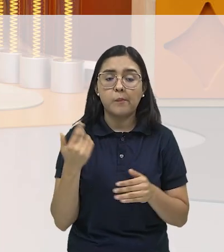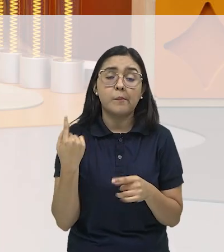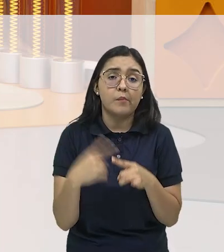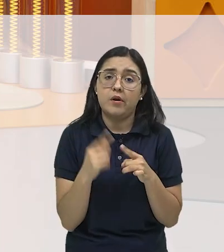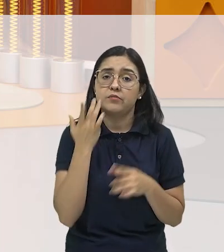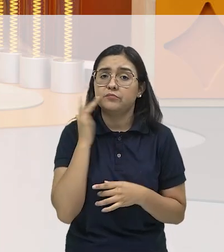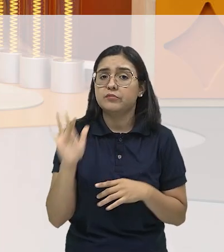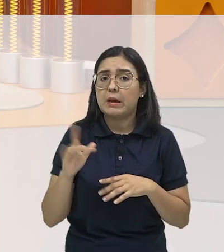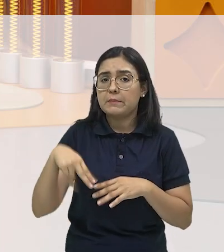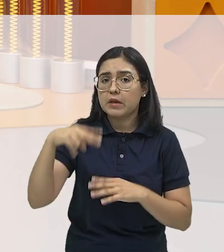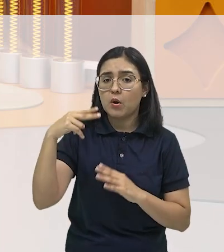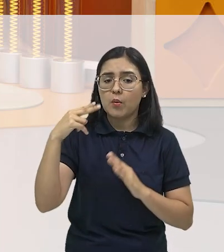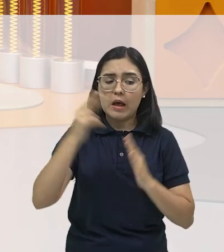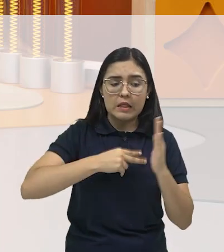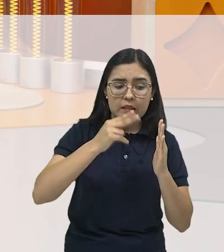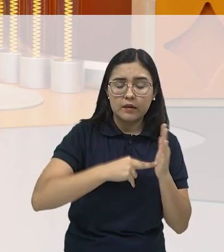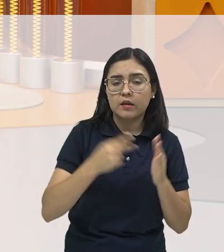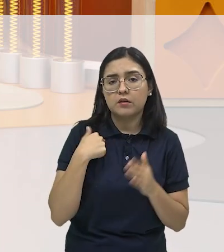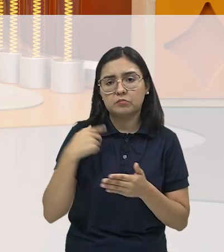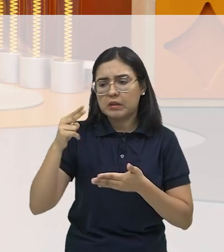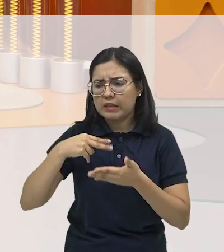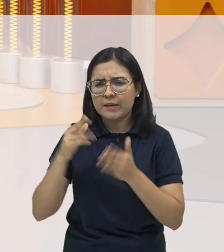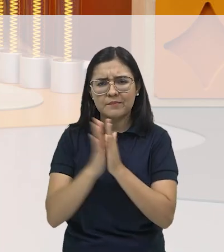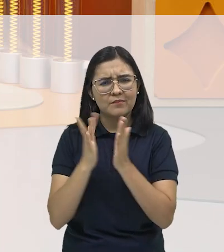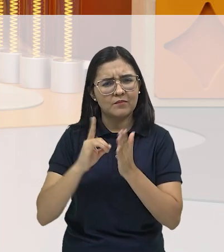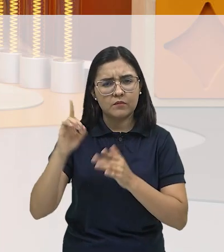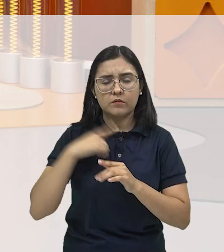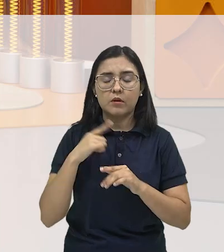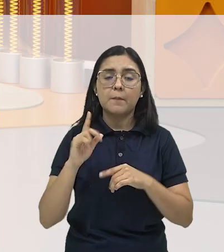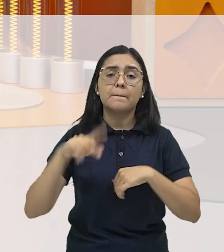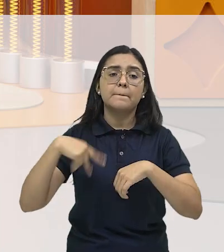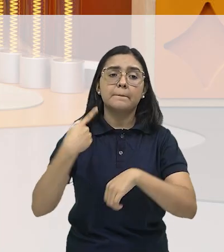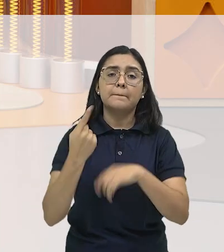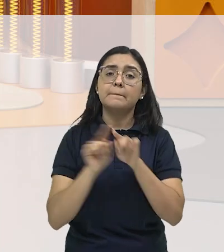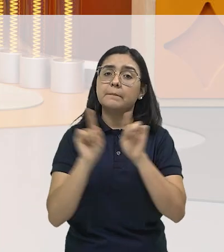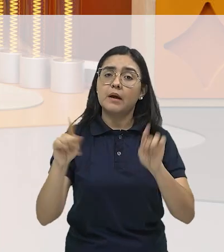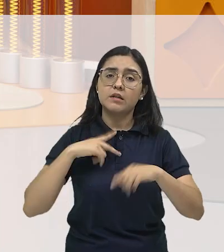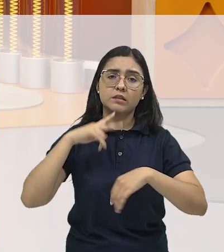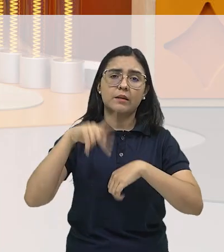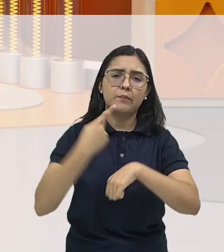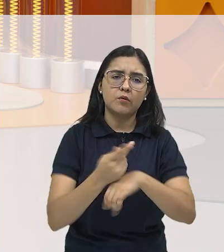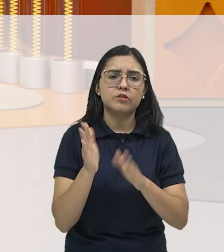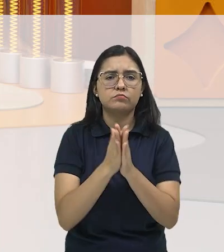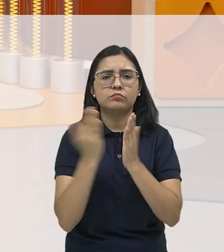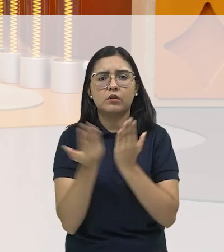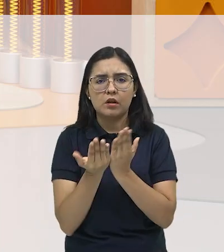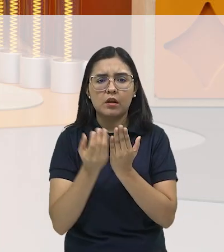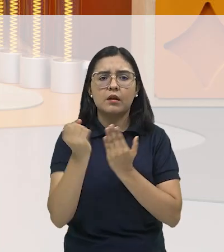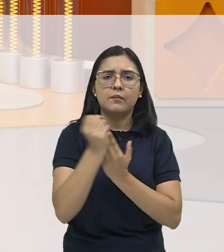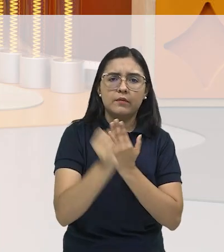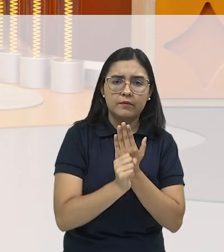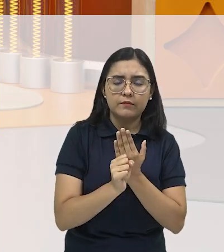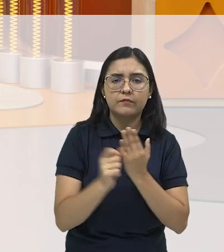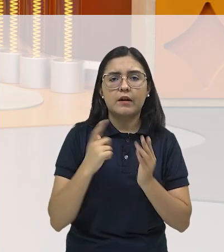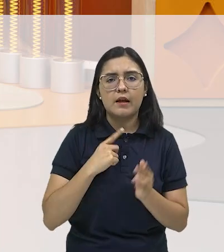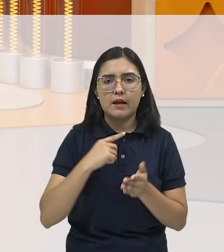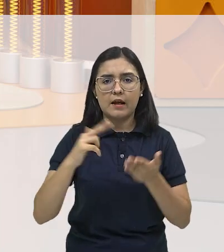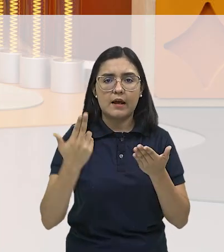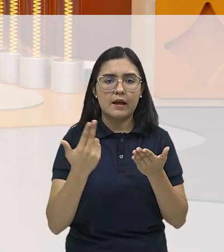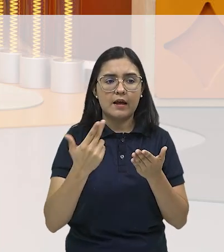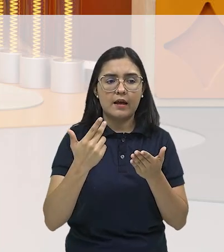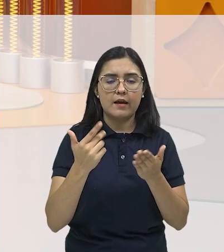sabiam ler, eles não tinham acesso à Bíblia. Claro que isso vai mudar futuramente com a questão da reforma protestante, a Bíblia sendo traduzida para